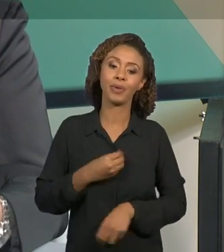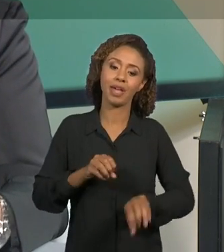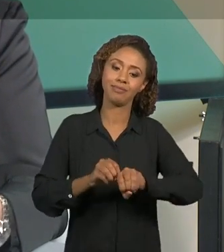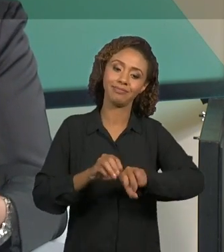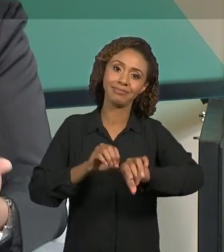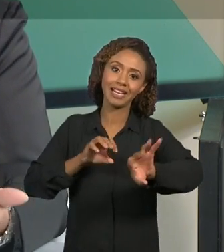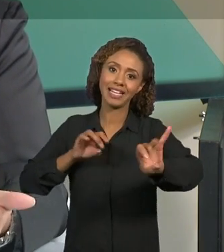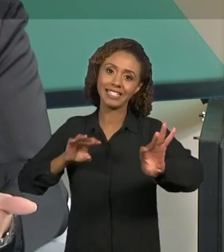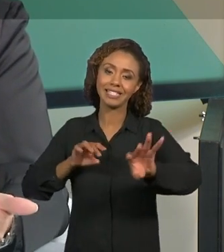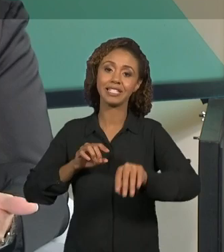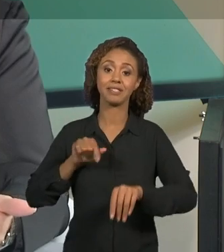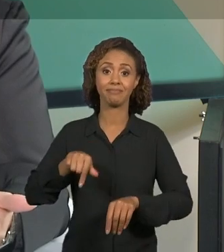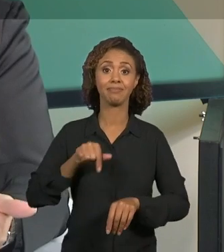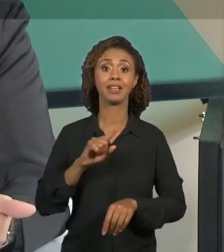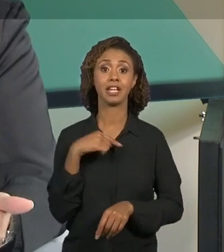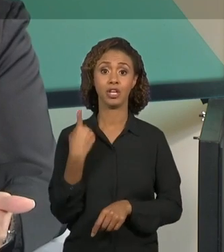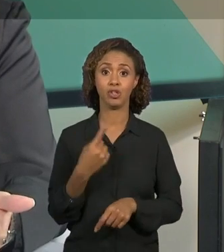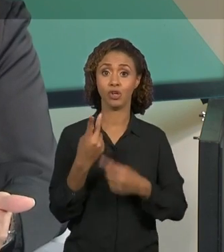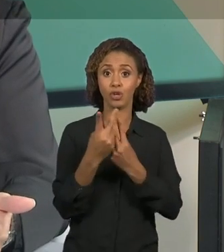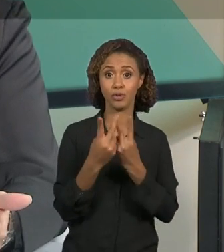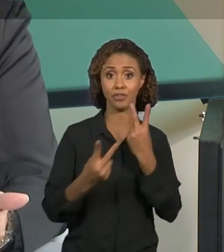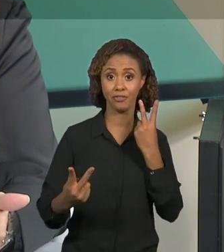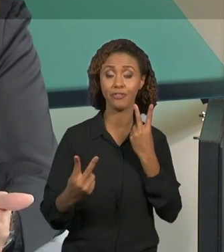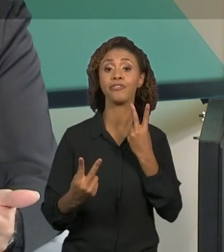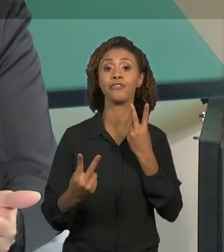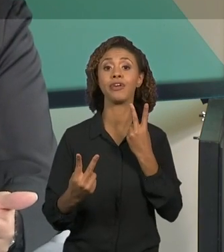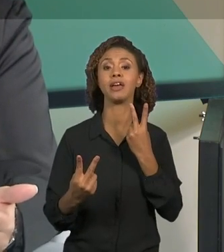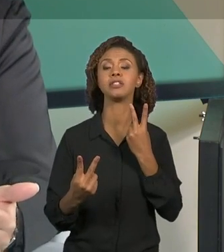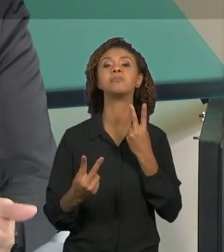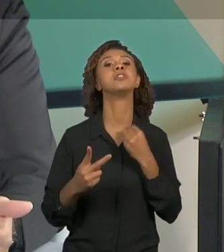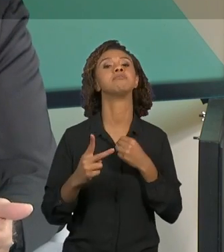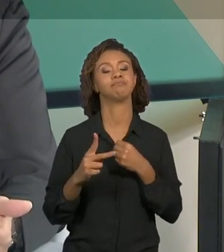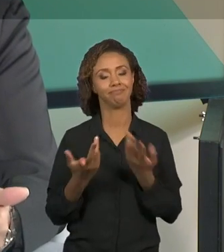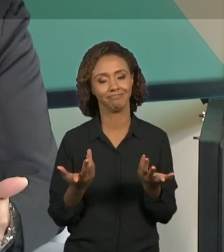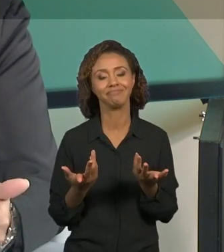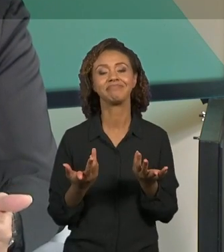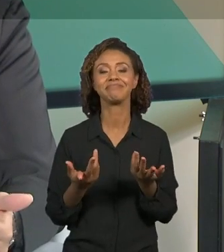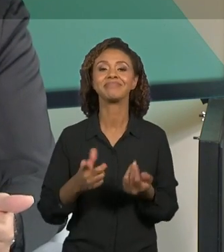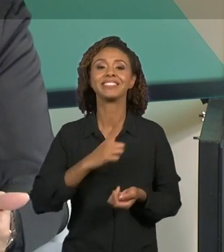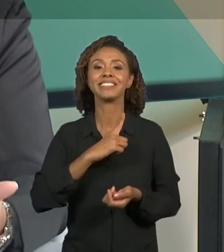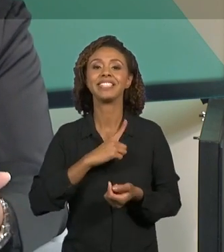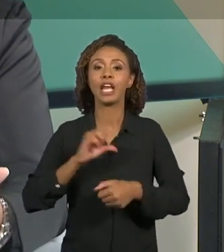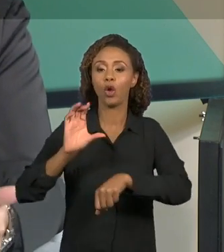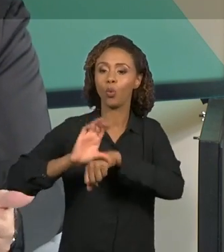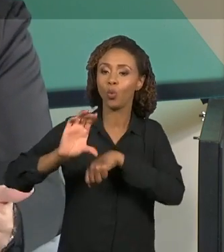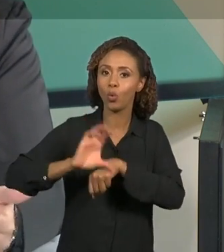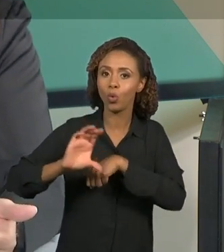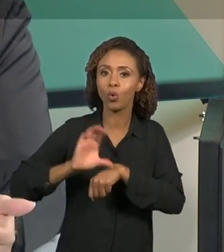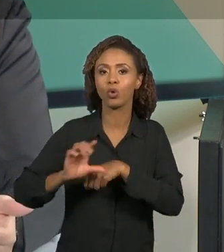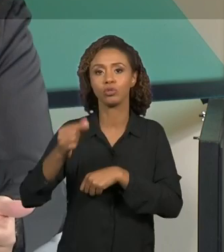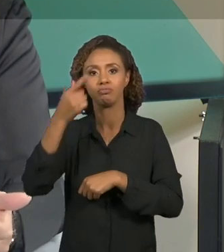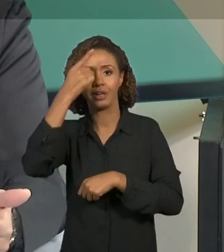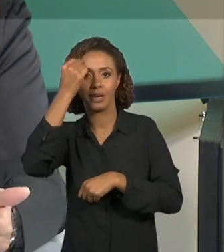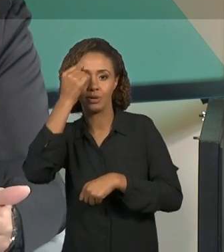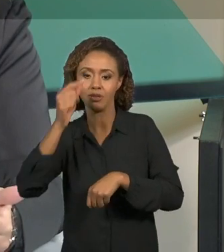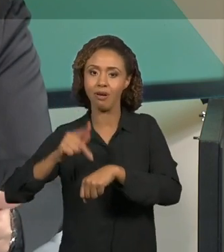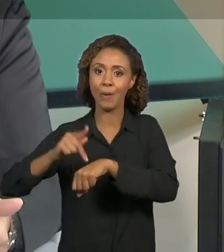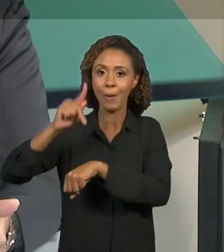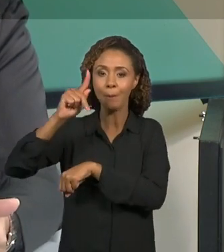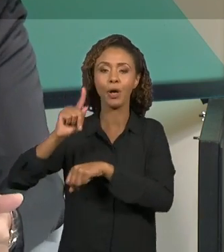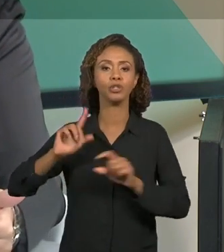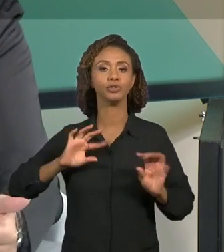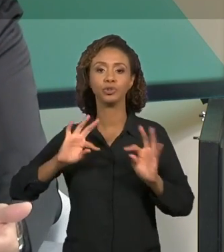a universo universidade virtual do estado de são paulo e os nossos cursos de pós-graduação e de graduação são todas à distância